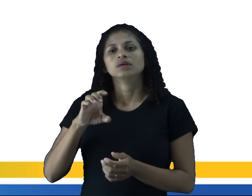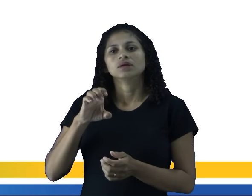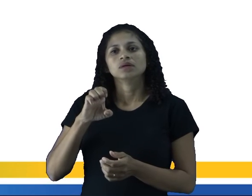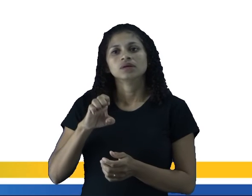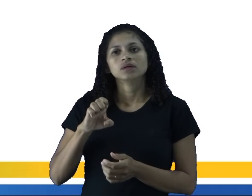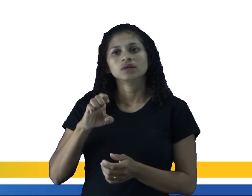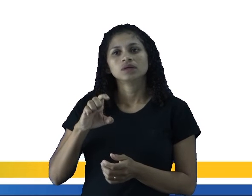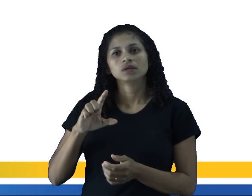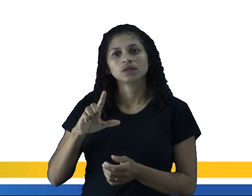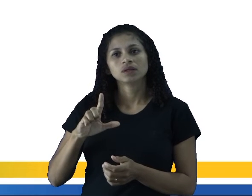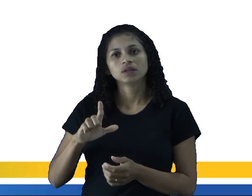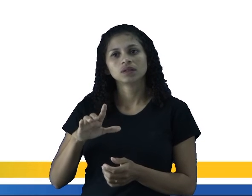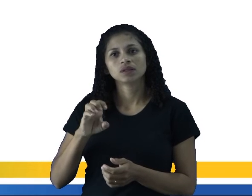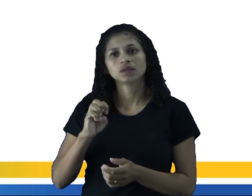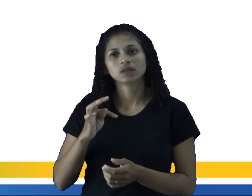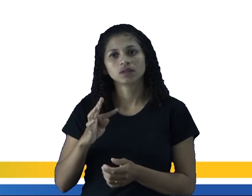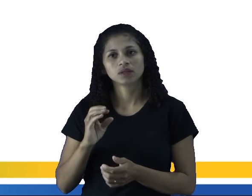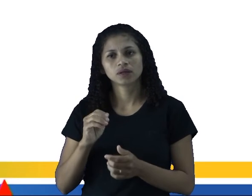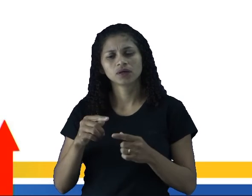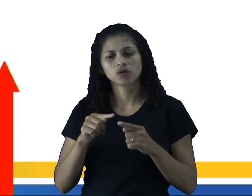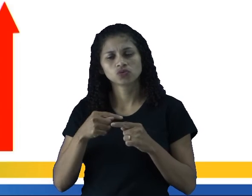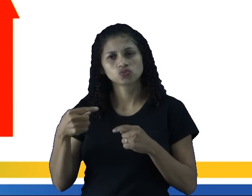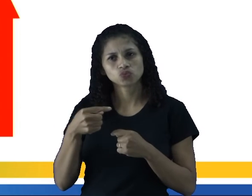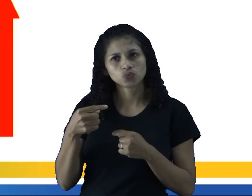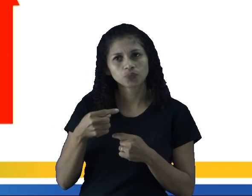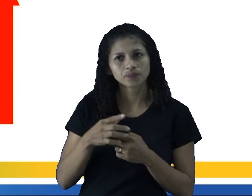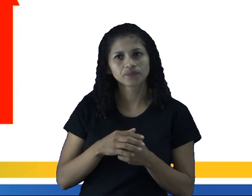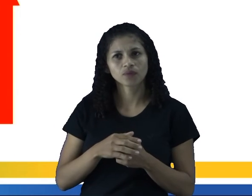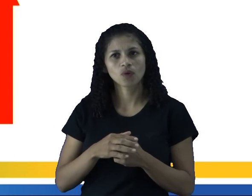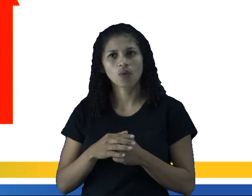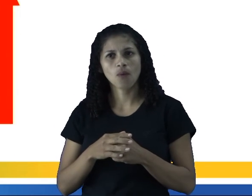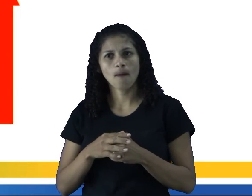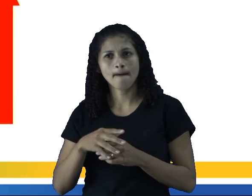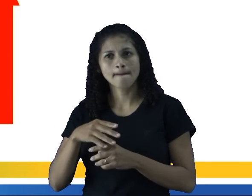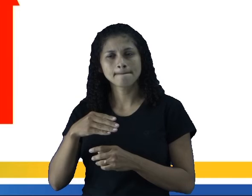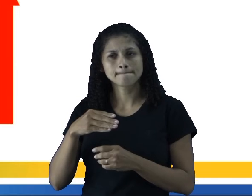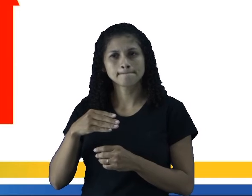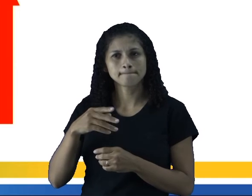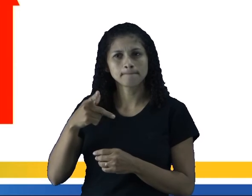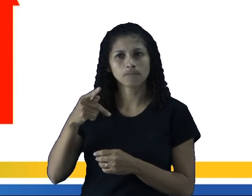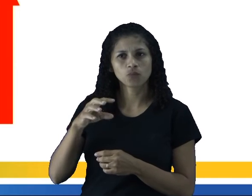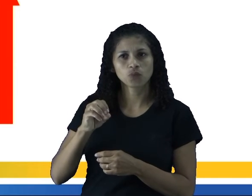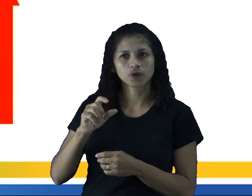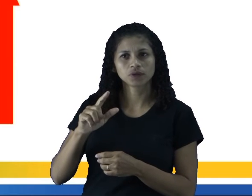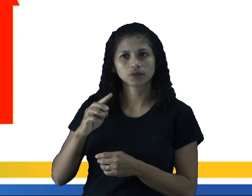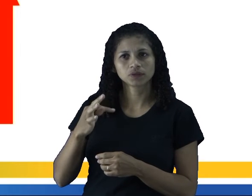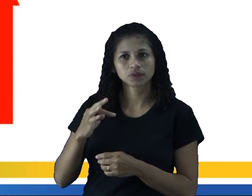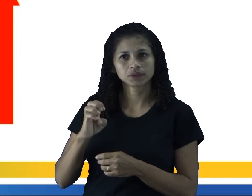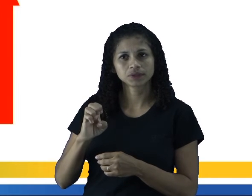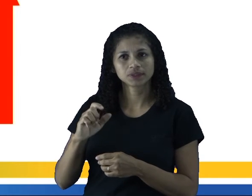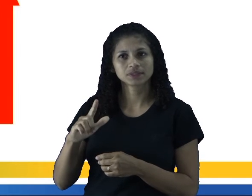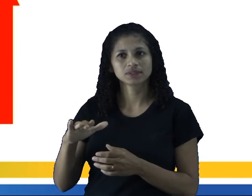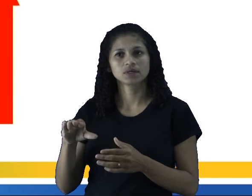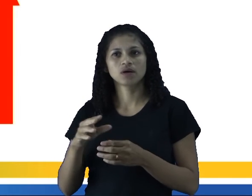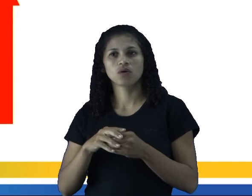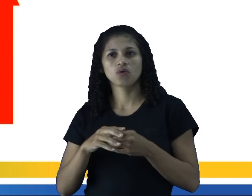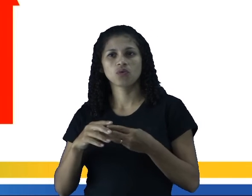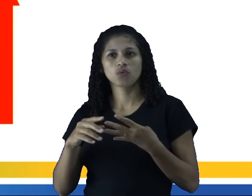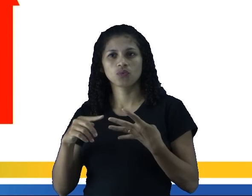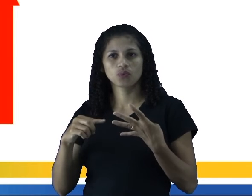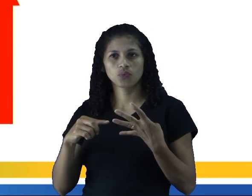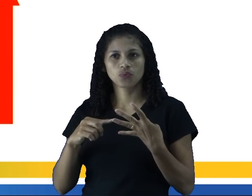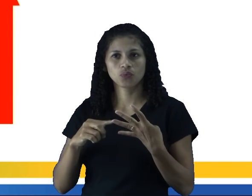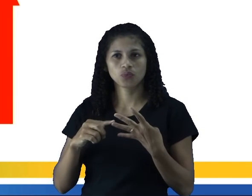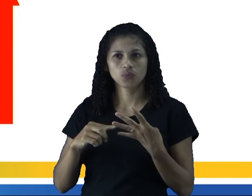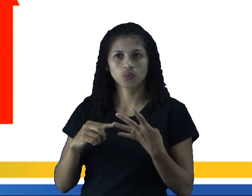potencial de ionização e a eletroafinidade. Então, elas vão aumentar de baixo para cima e